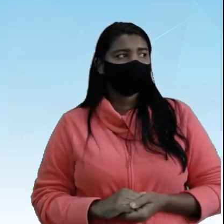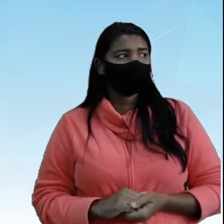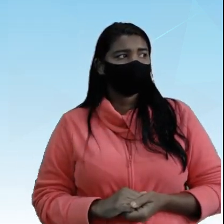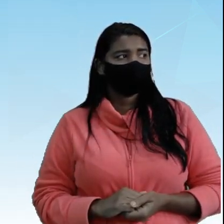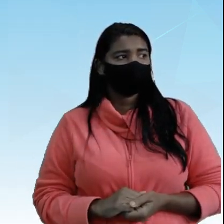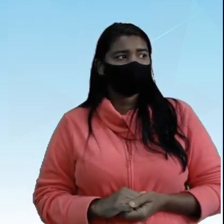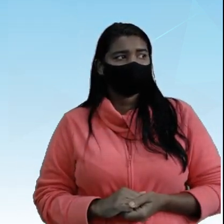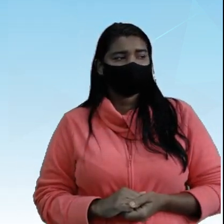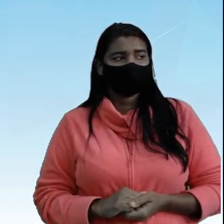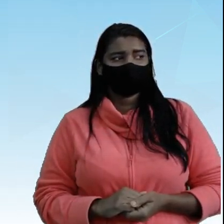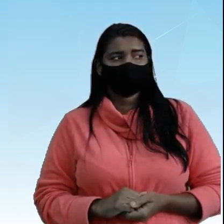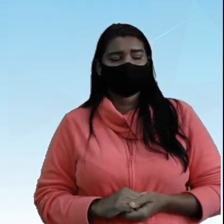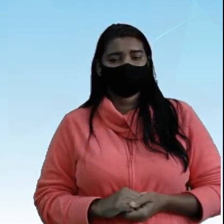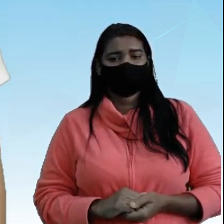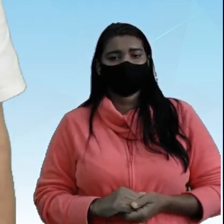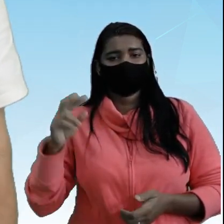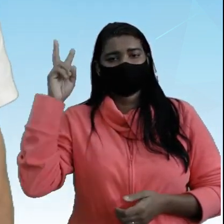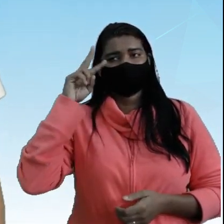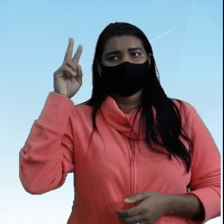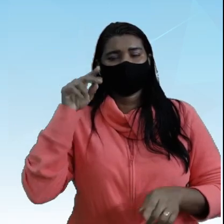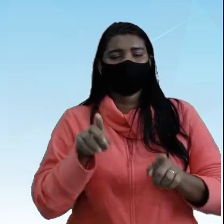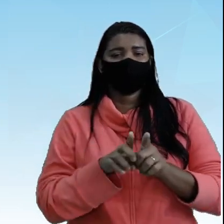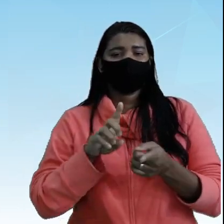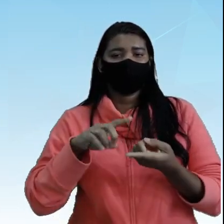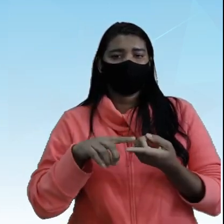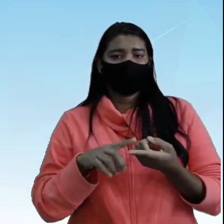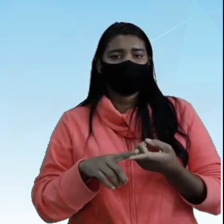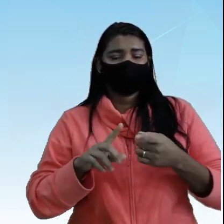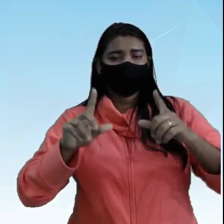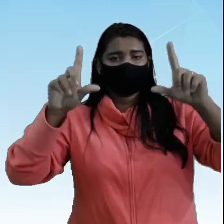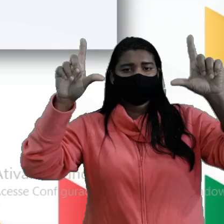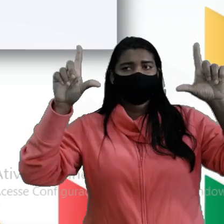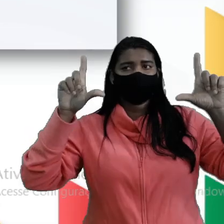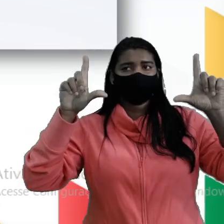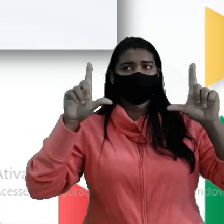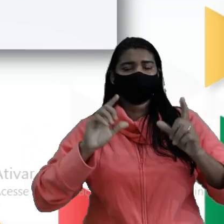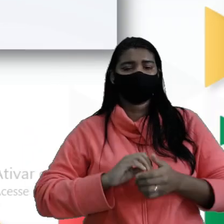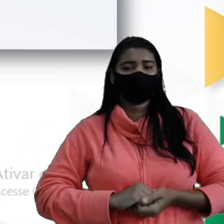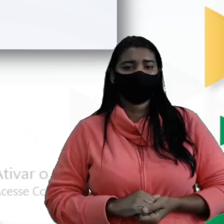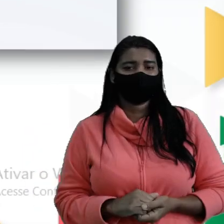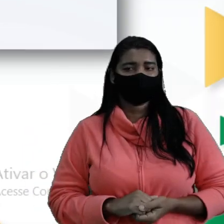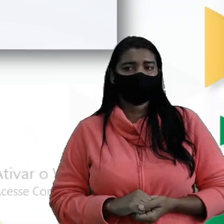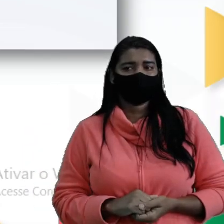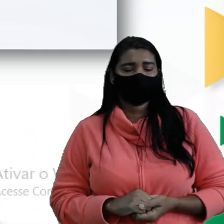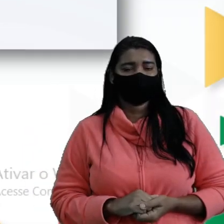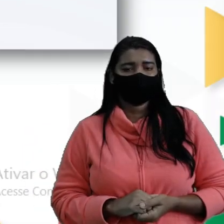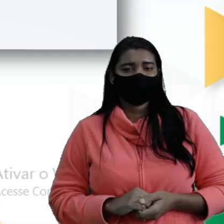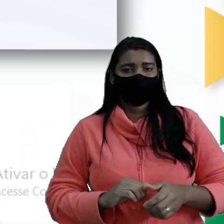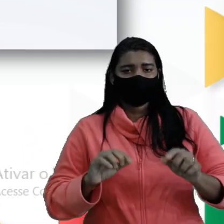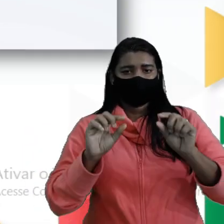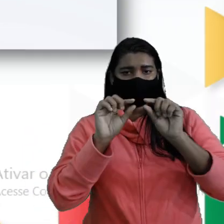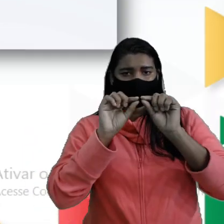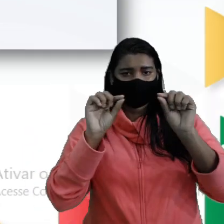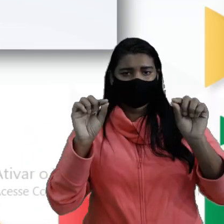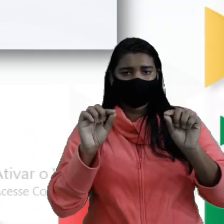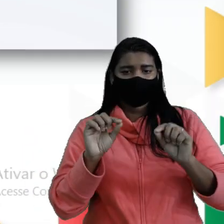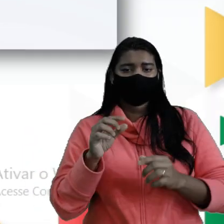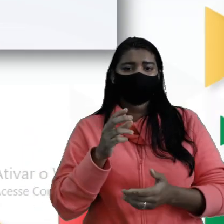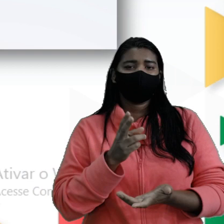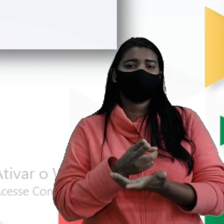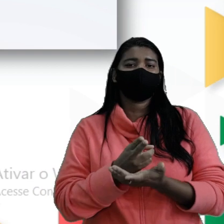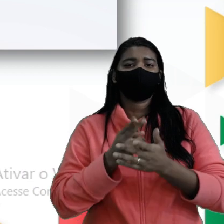estilística, certo? E lembrar também nós temos na tela, prestem bem atenção, o travessão também serve